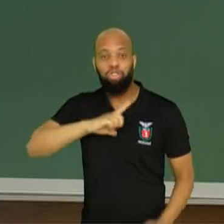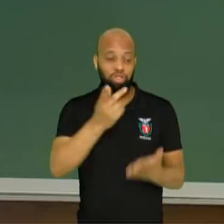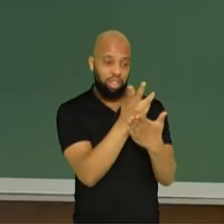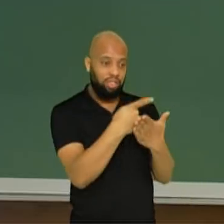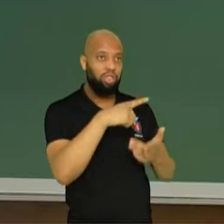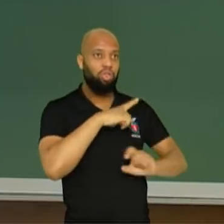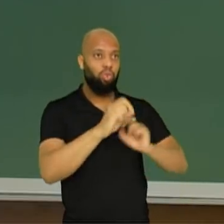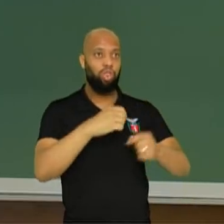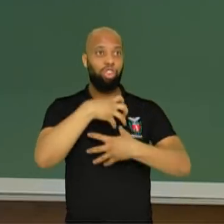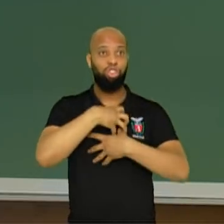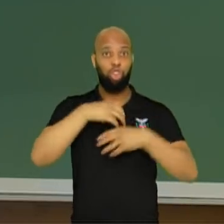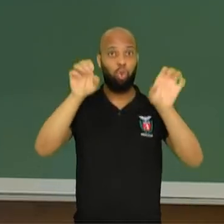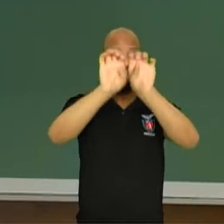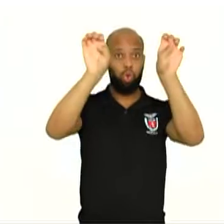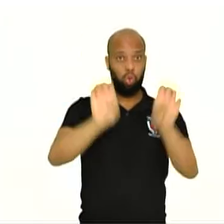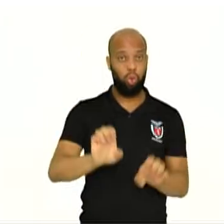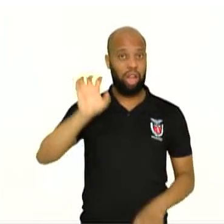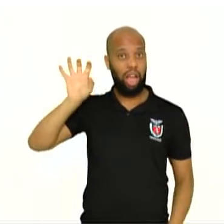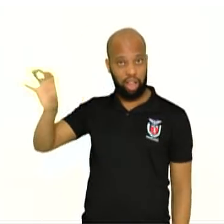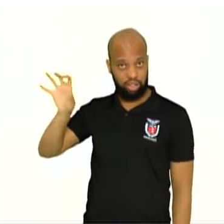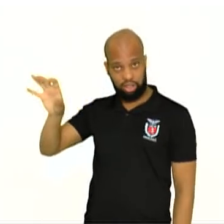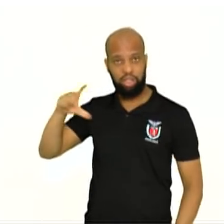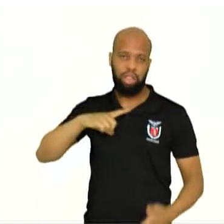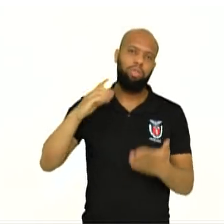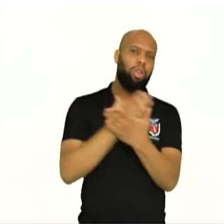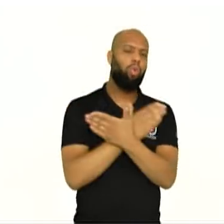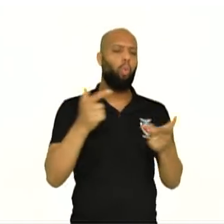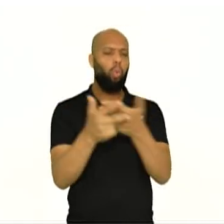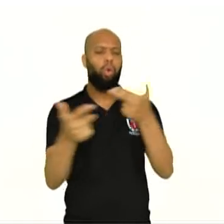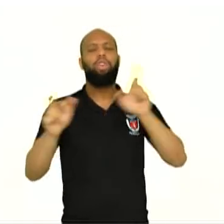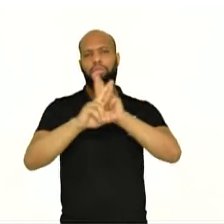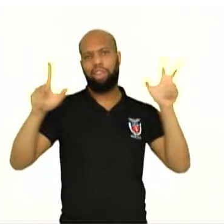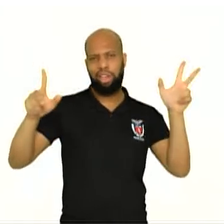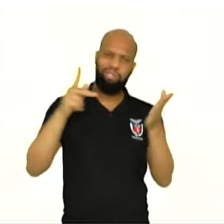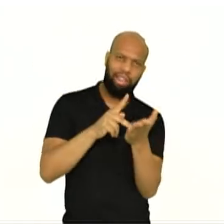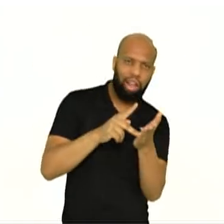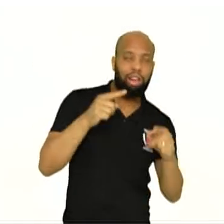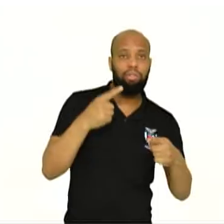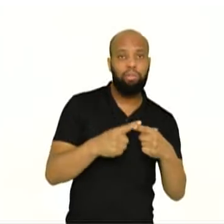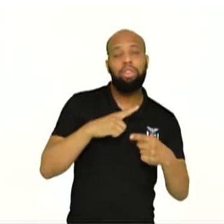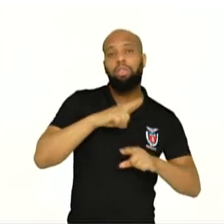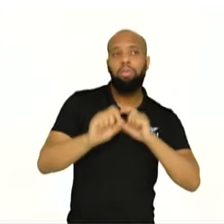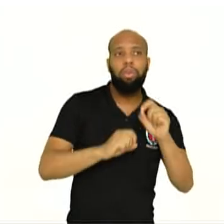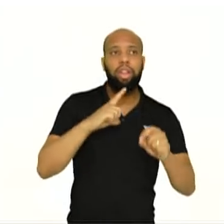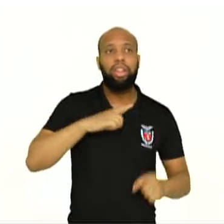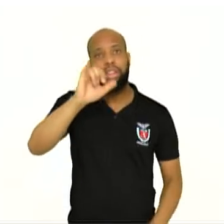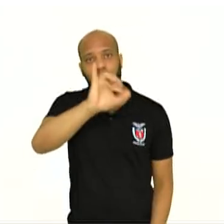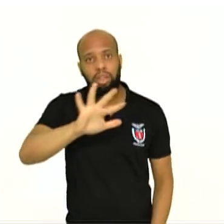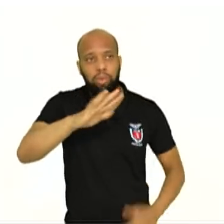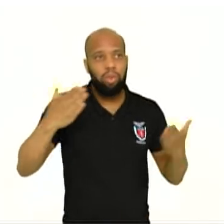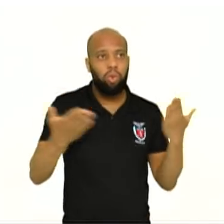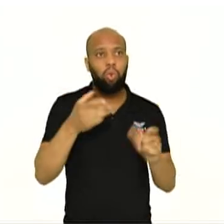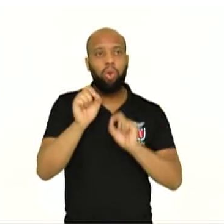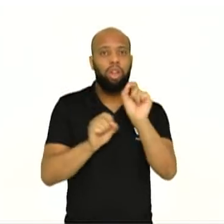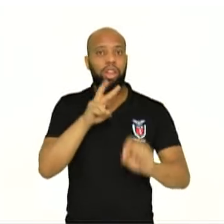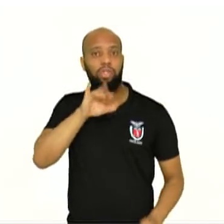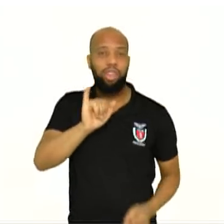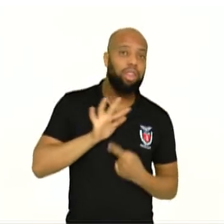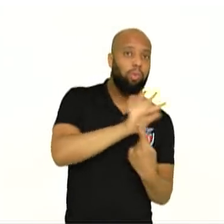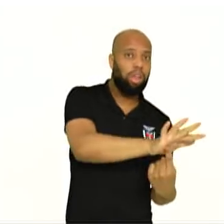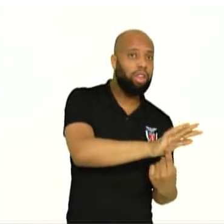desenho, tinha essa estrutura aqui, com algumas partes diferentes, claro. Porque aqui eu trouxe uma imagem que vai